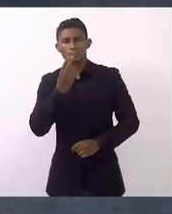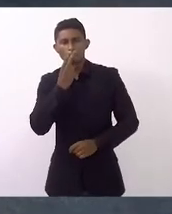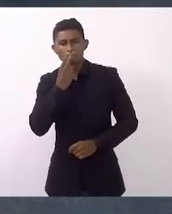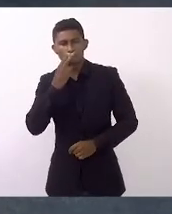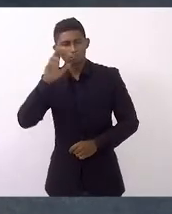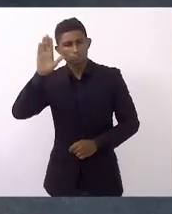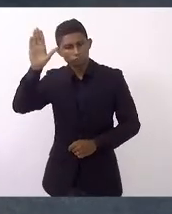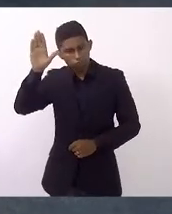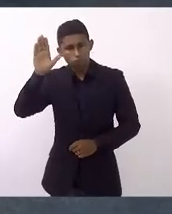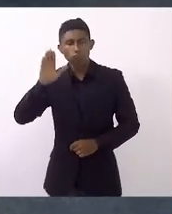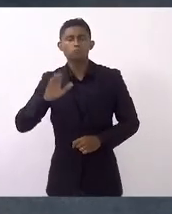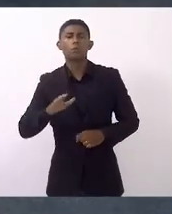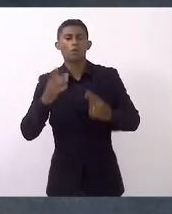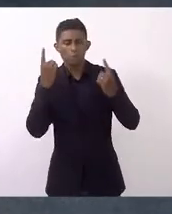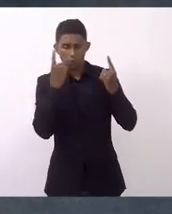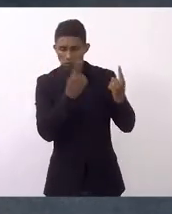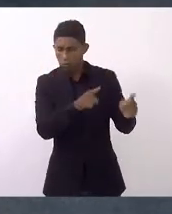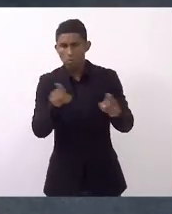nazismo, mas